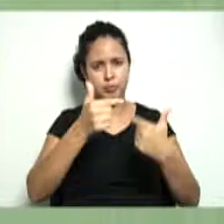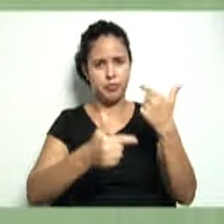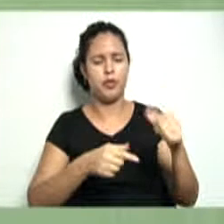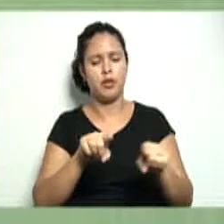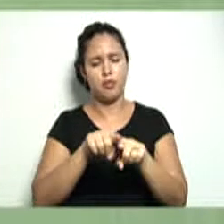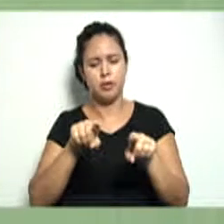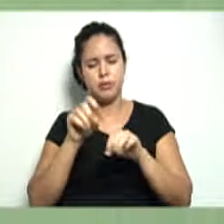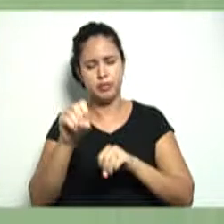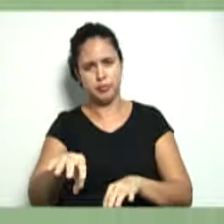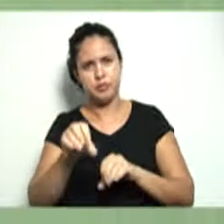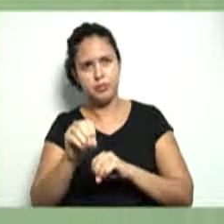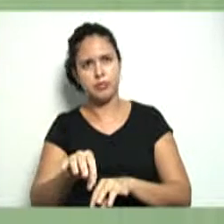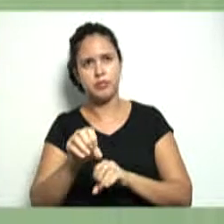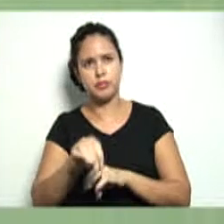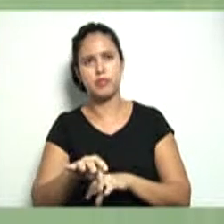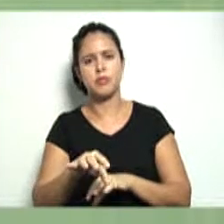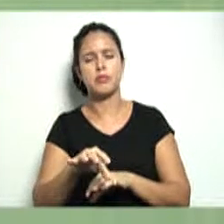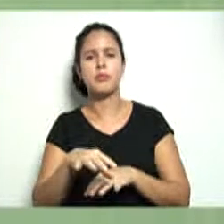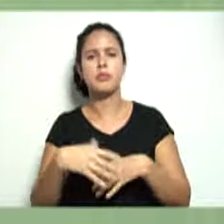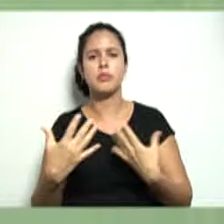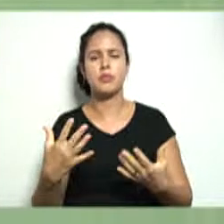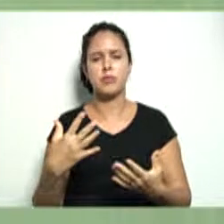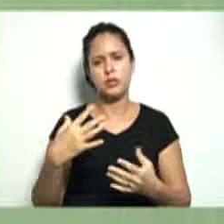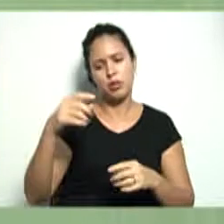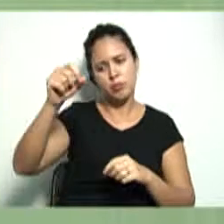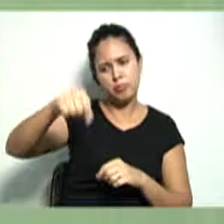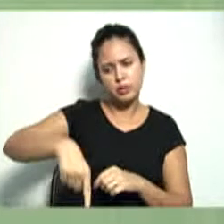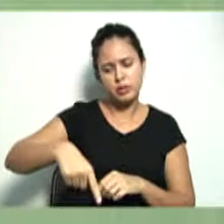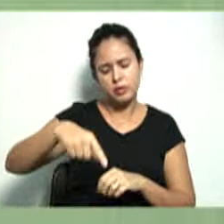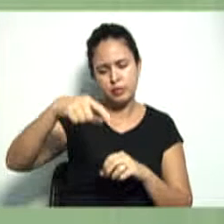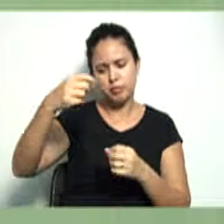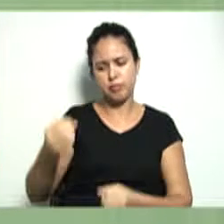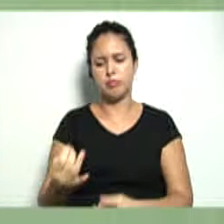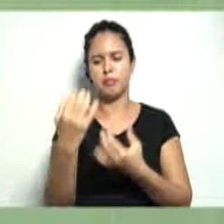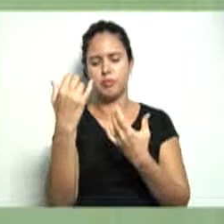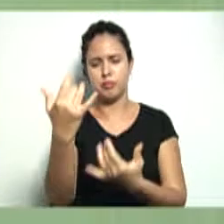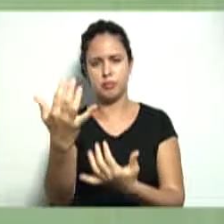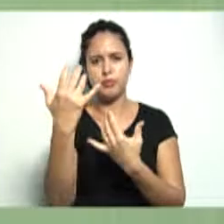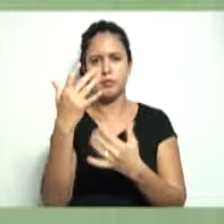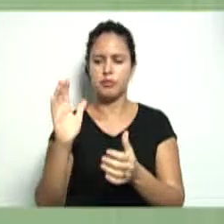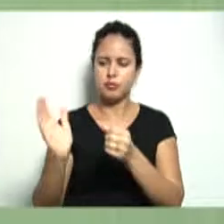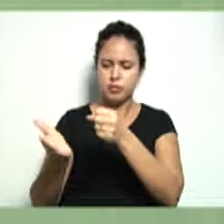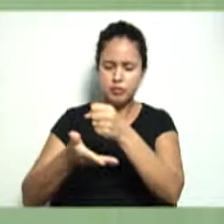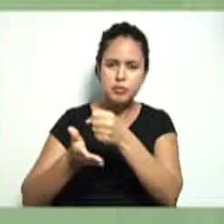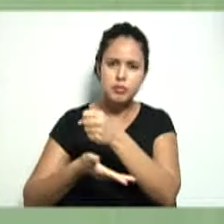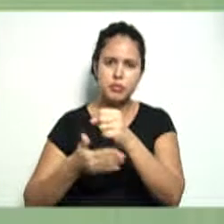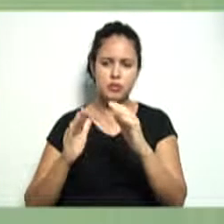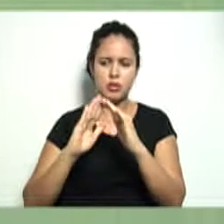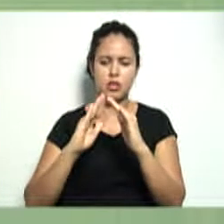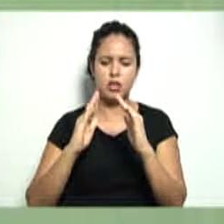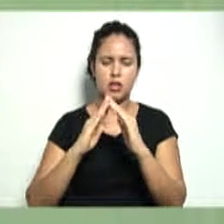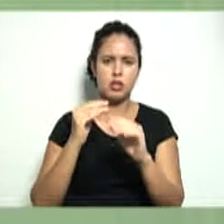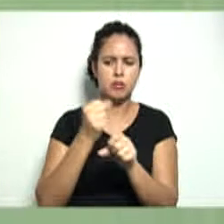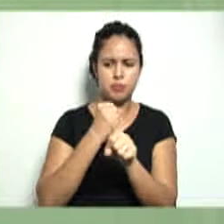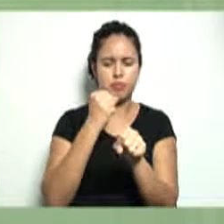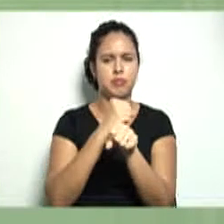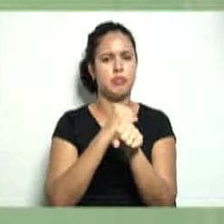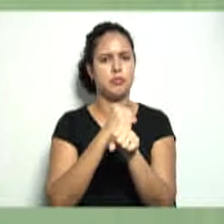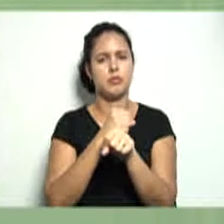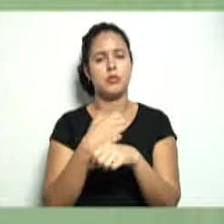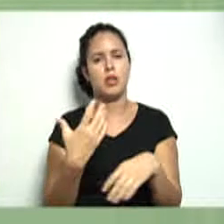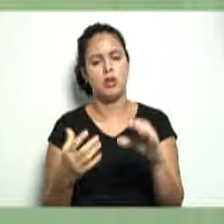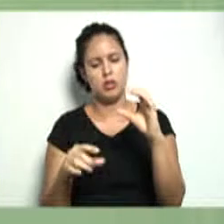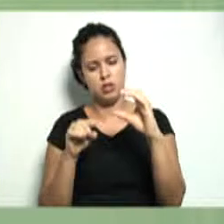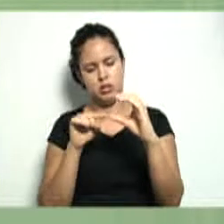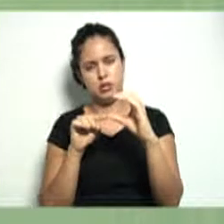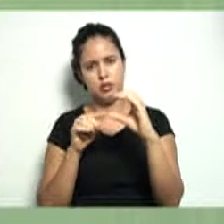eles ensinavam, né? Aprendia a colher colhendo, aprendia a fazer uma casa fazendo uma casa. Essa aqui também está